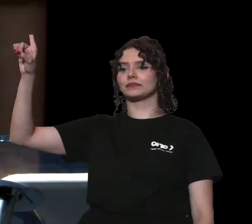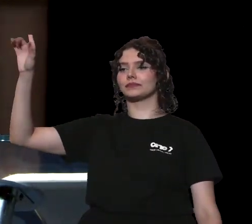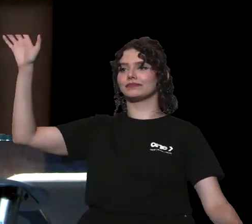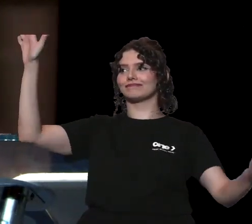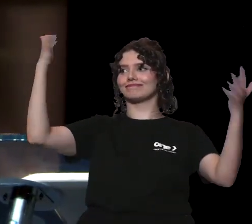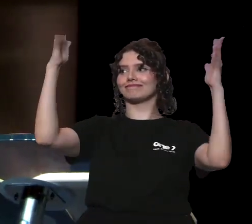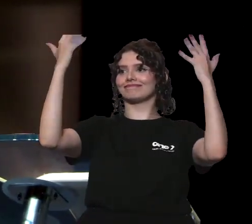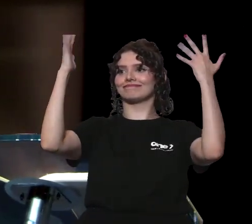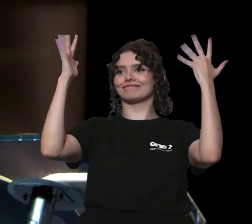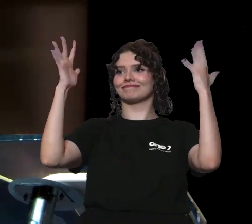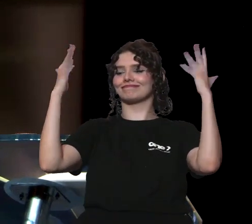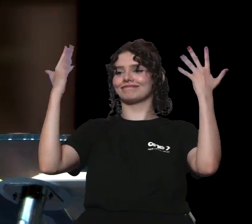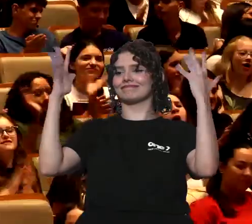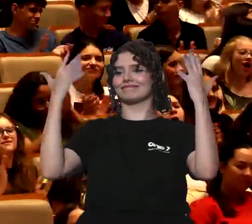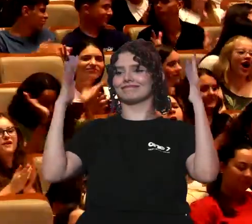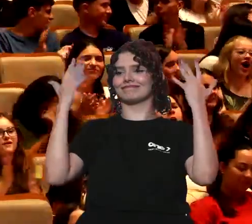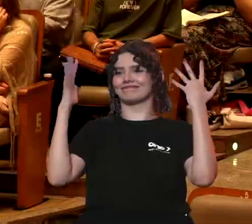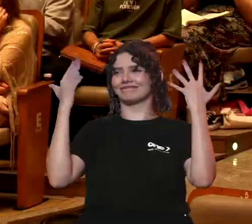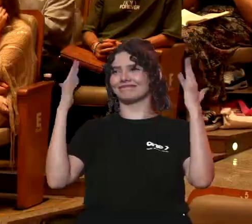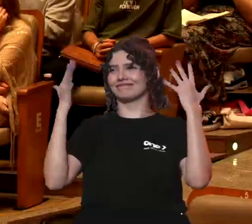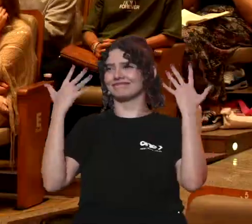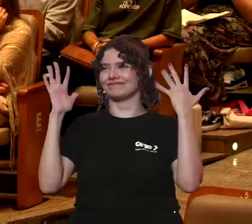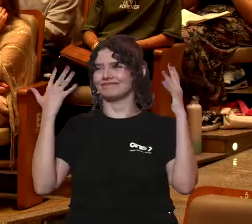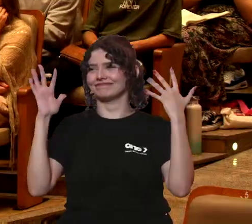Pode aplaudir Jesus. Ei.